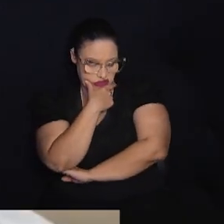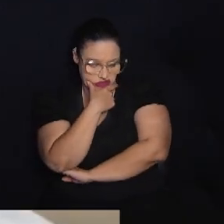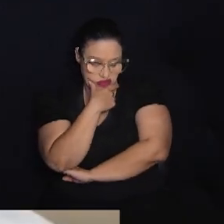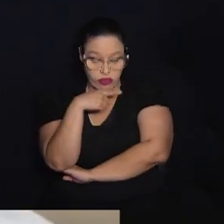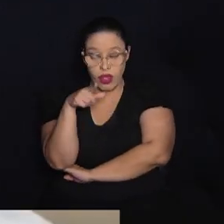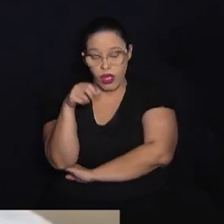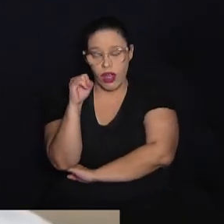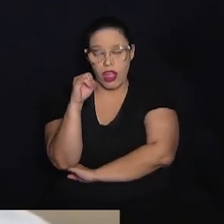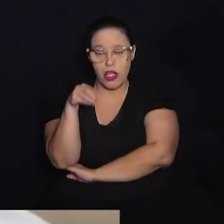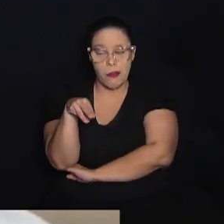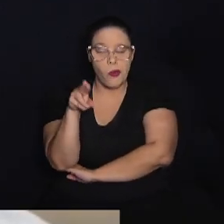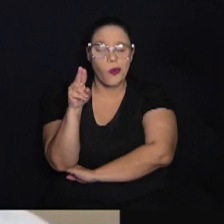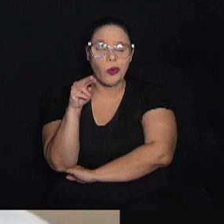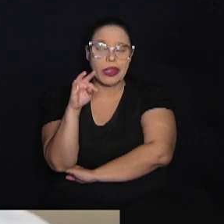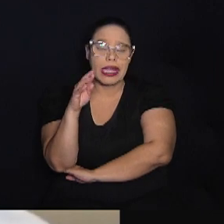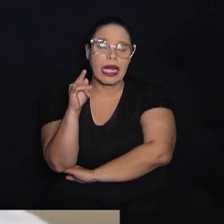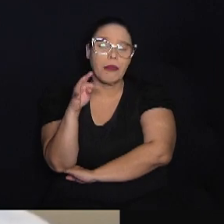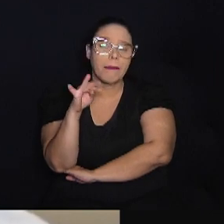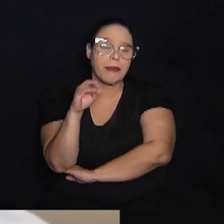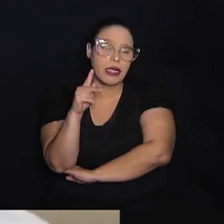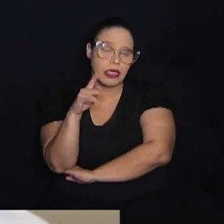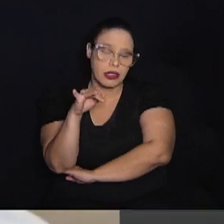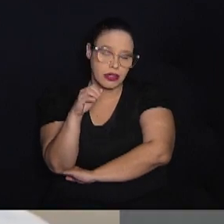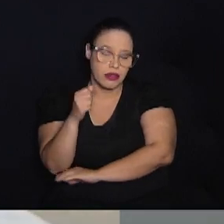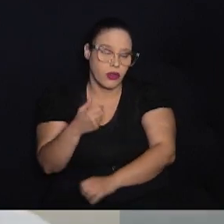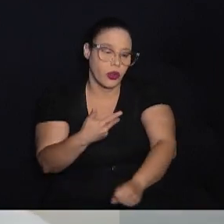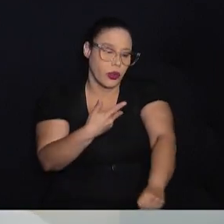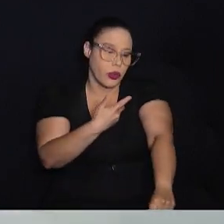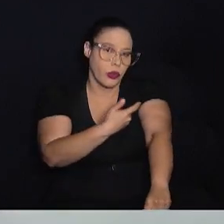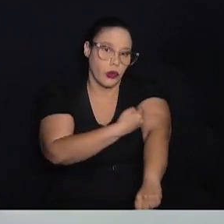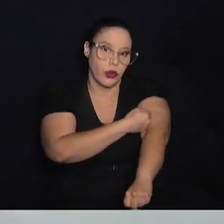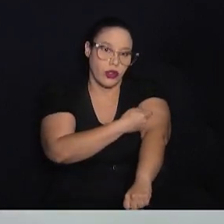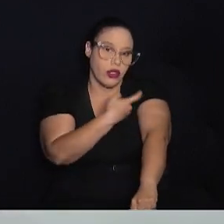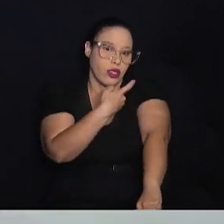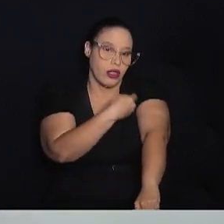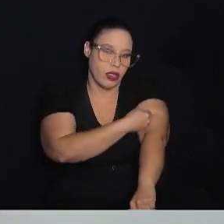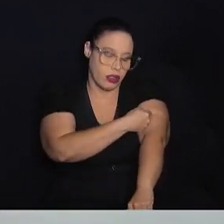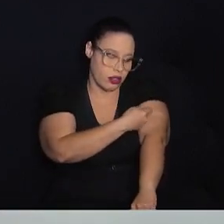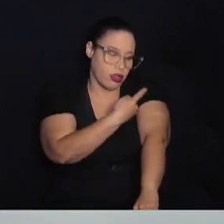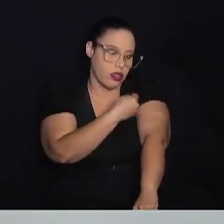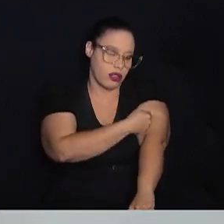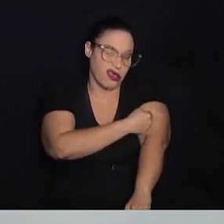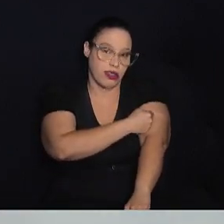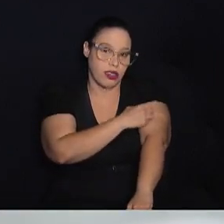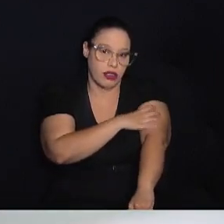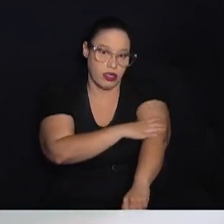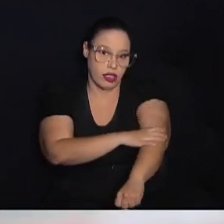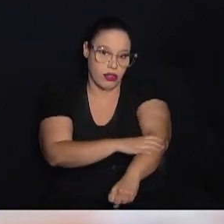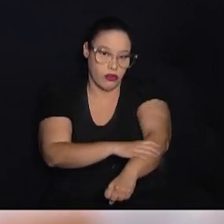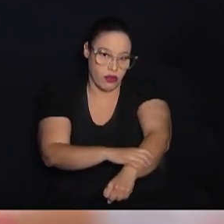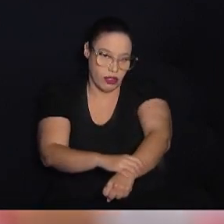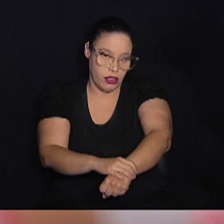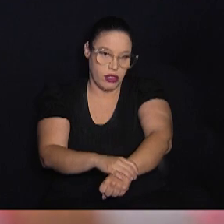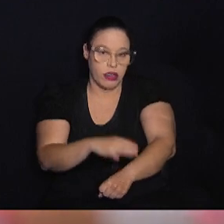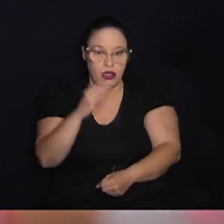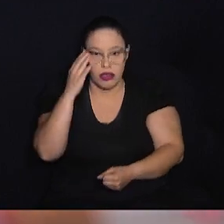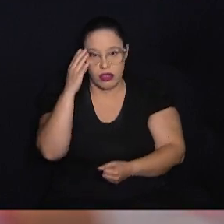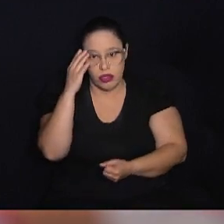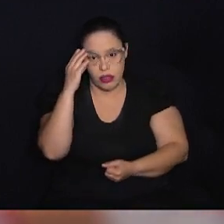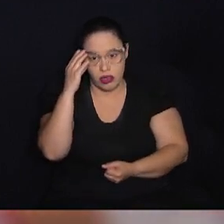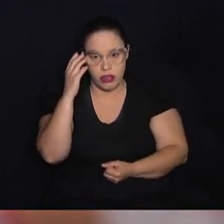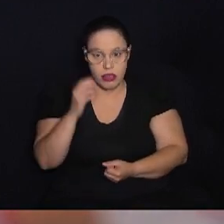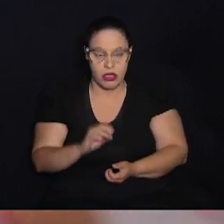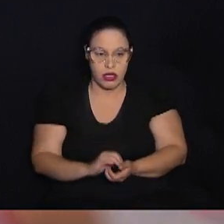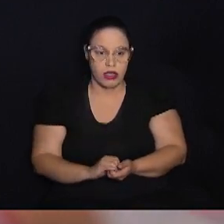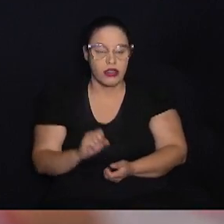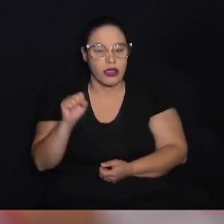A imunoterapia, ela é feita também de forma venosa, dentro da veia, e ela,